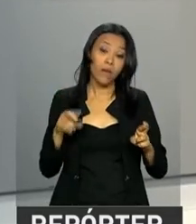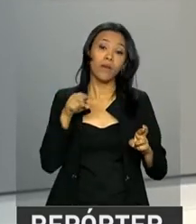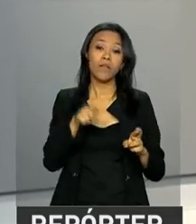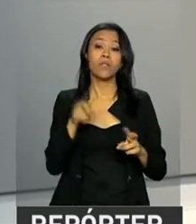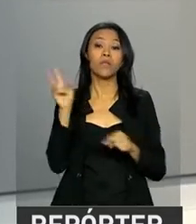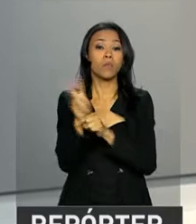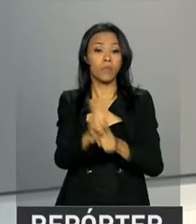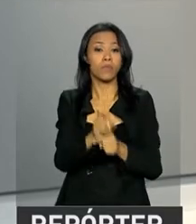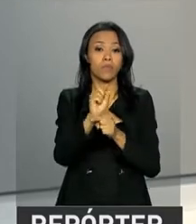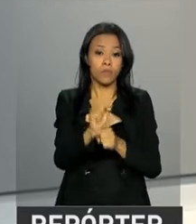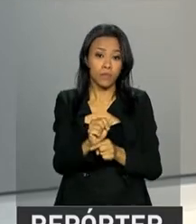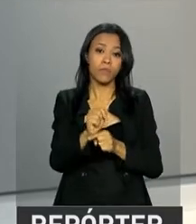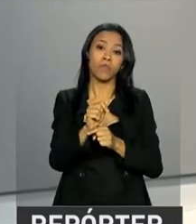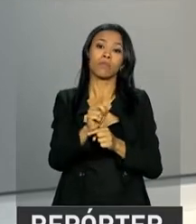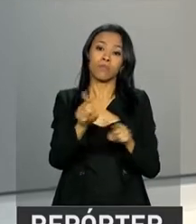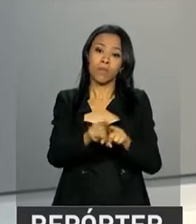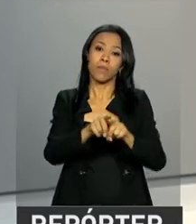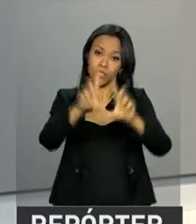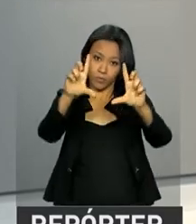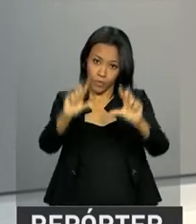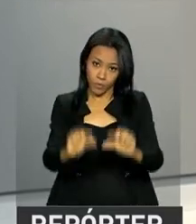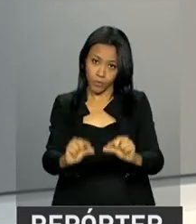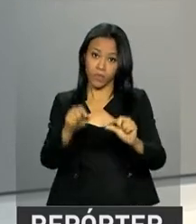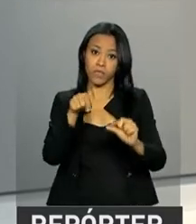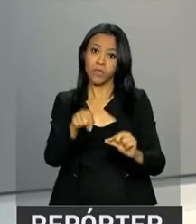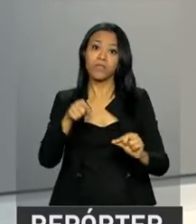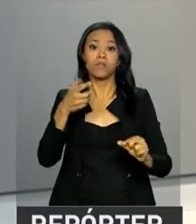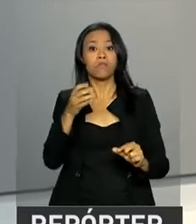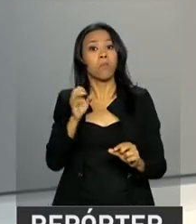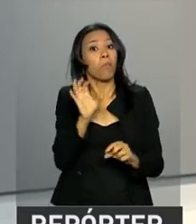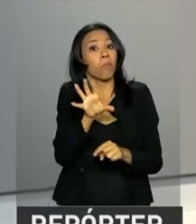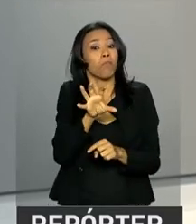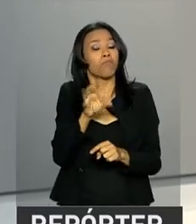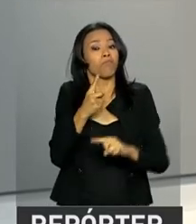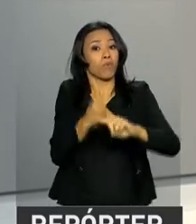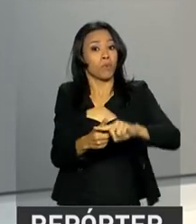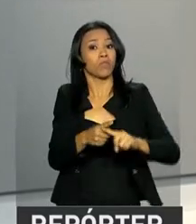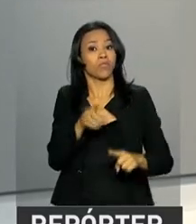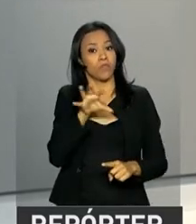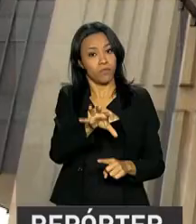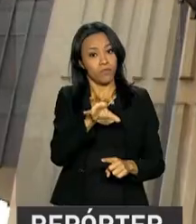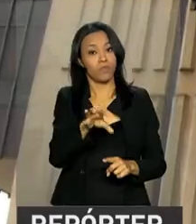crédito aos consumidores também fique mais barato, gerando impactos positivos na economia.